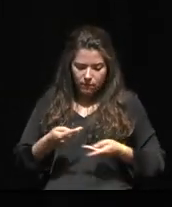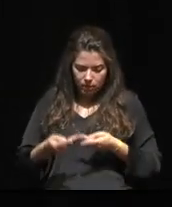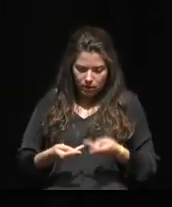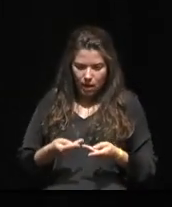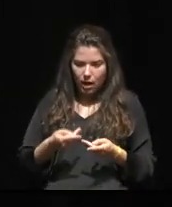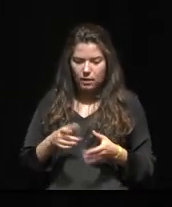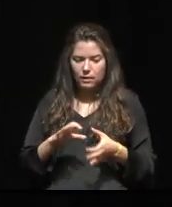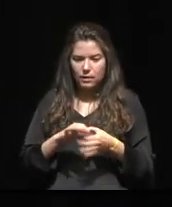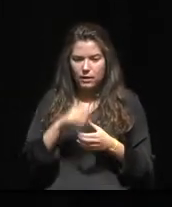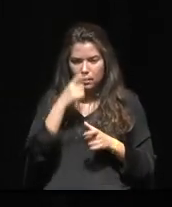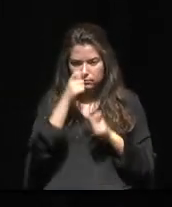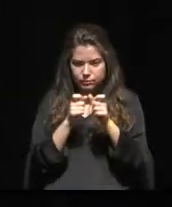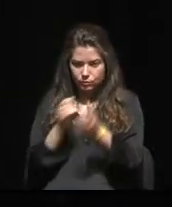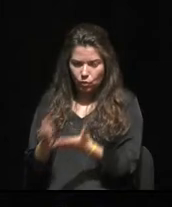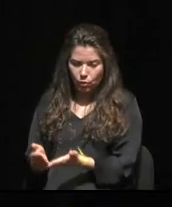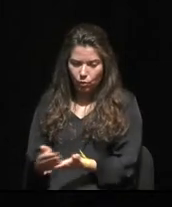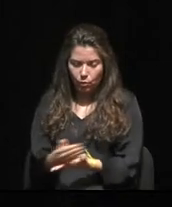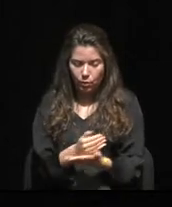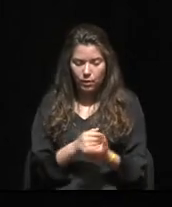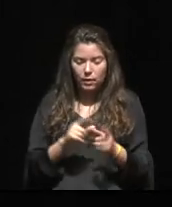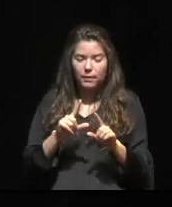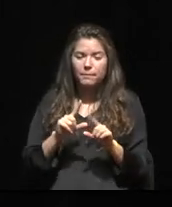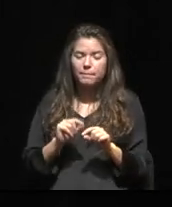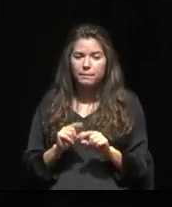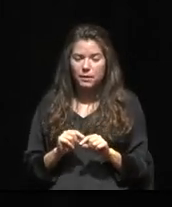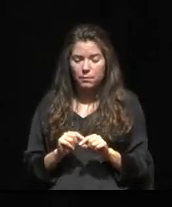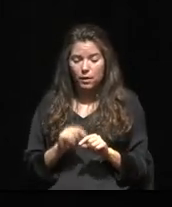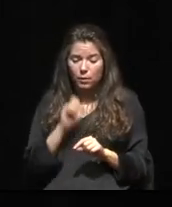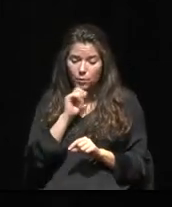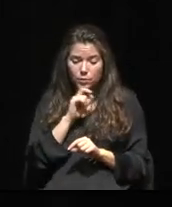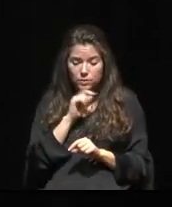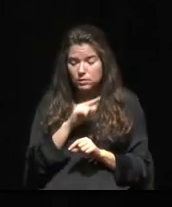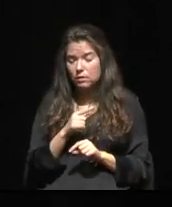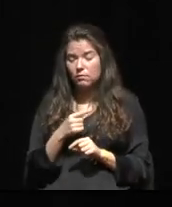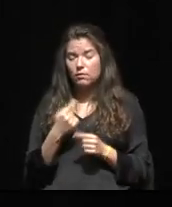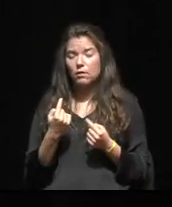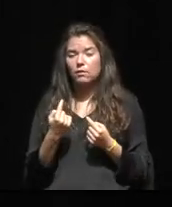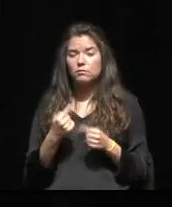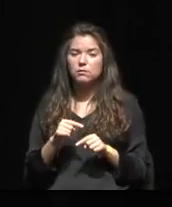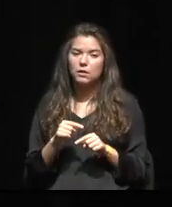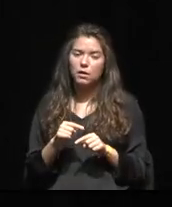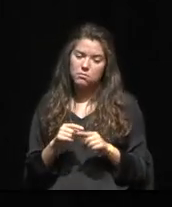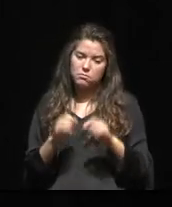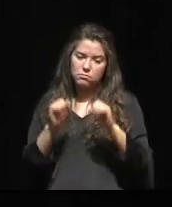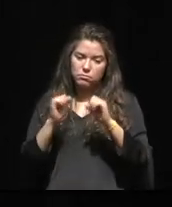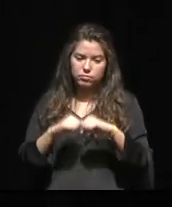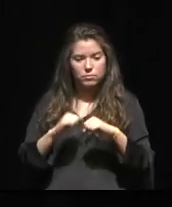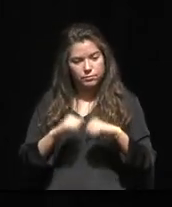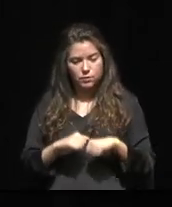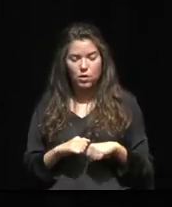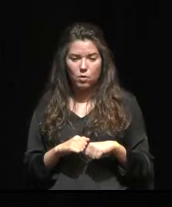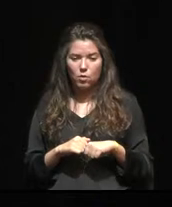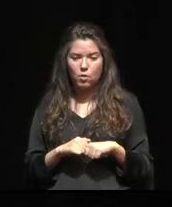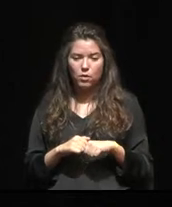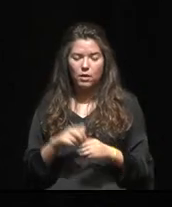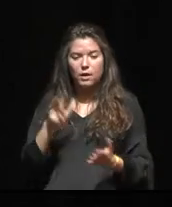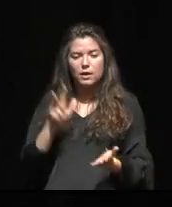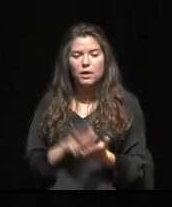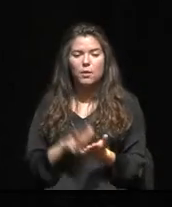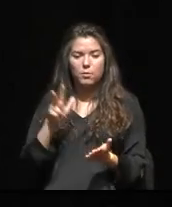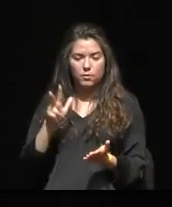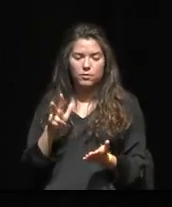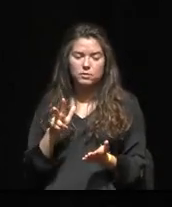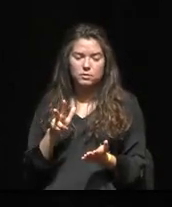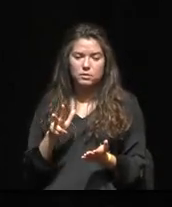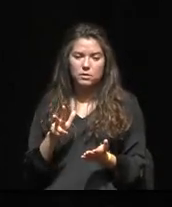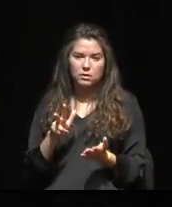humanos do município com vista a que possa ser obtido um um consenso alargado e aprovação de uma recomendação